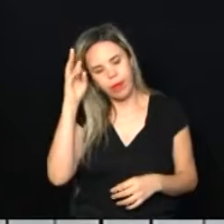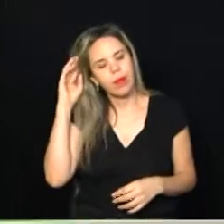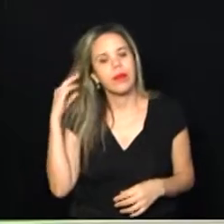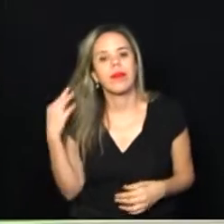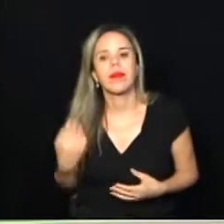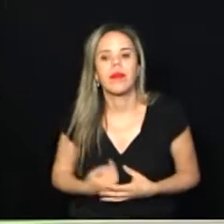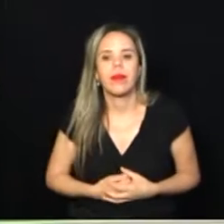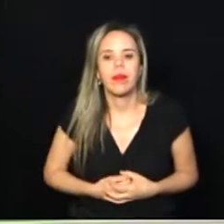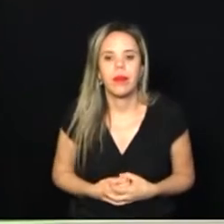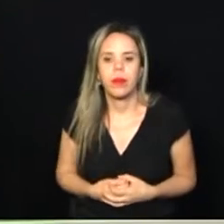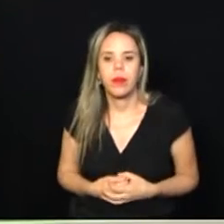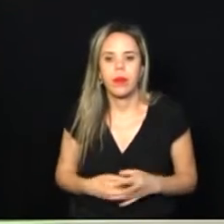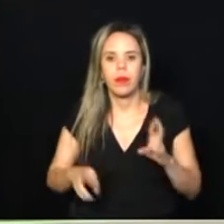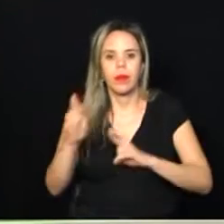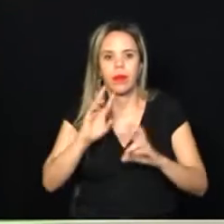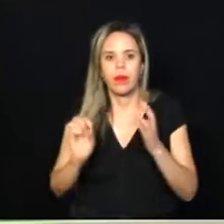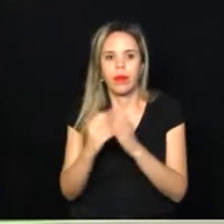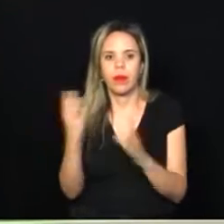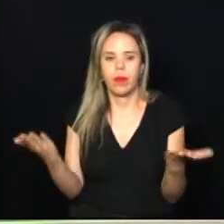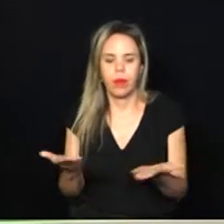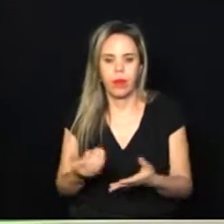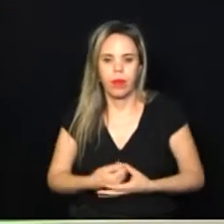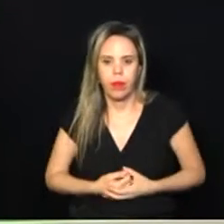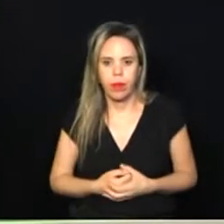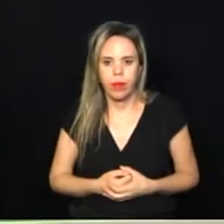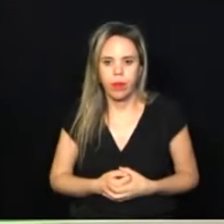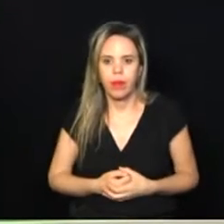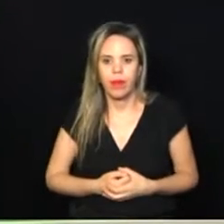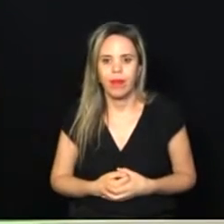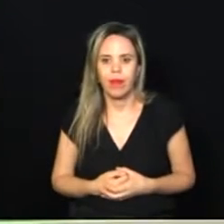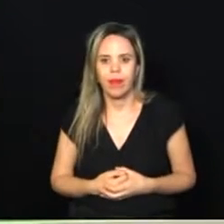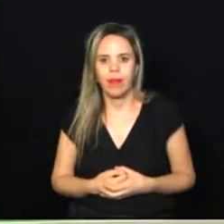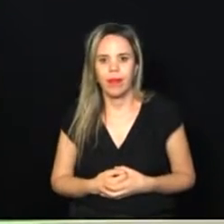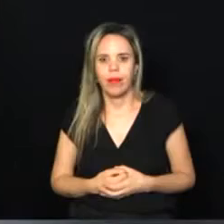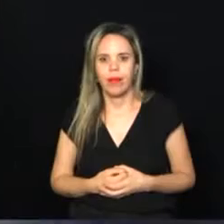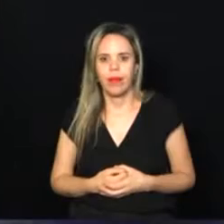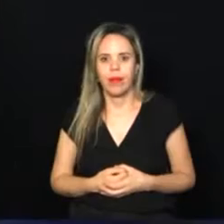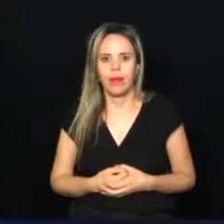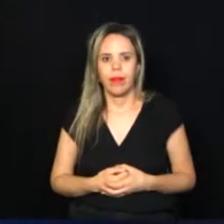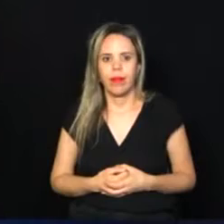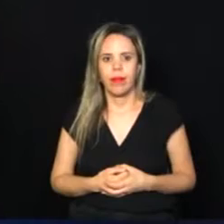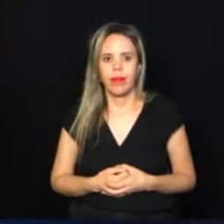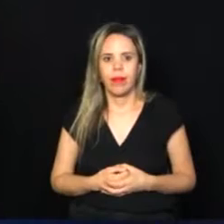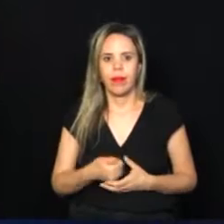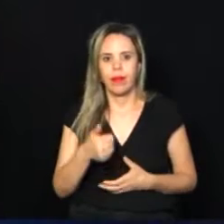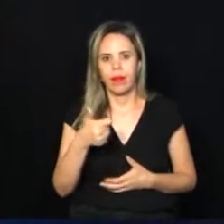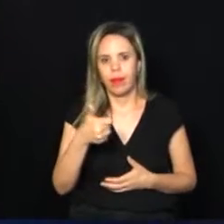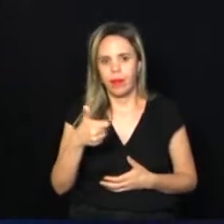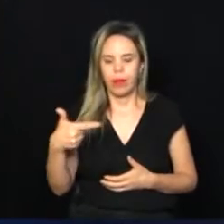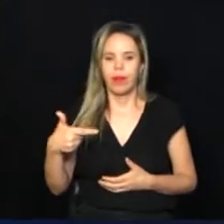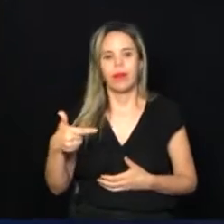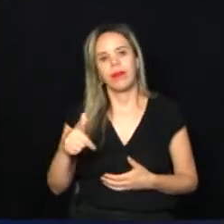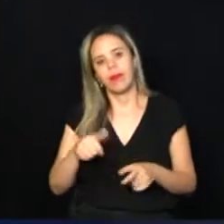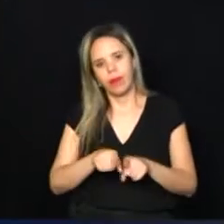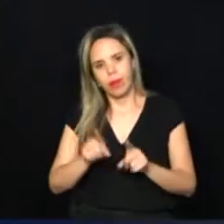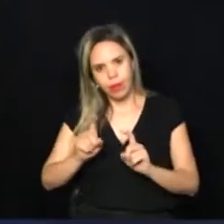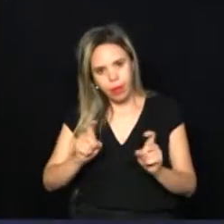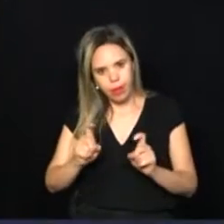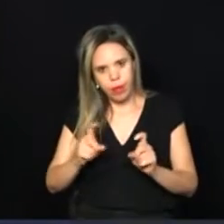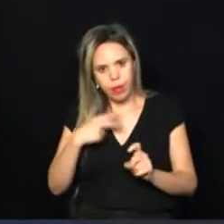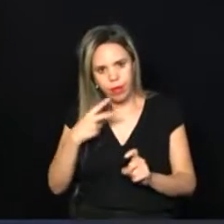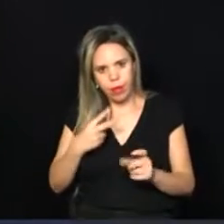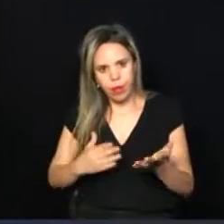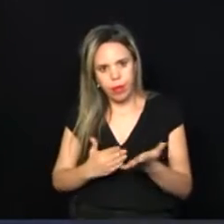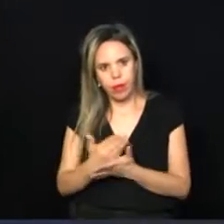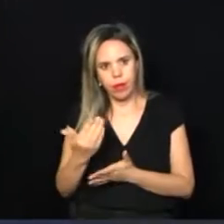terça-feira. Confira agora os destaques de hoje. Na 12ª reunião ordinária, vereadores aprovam